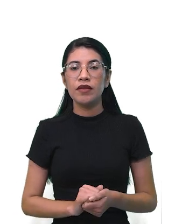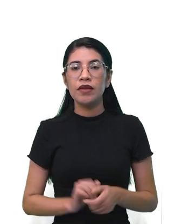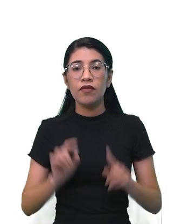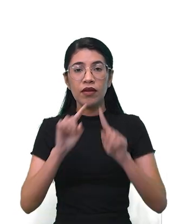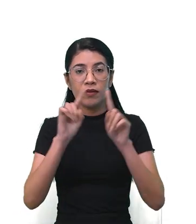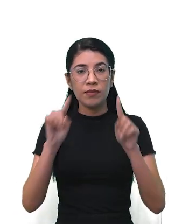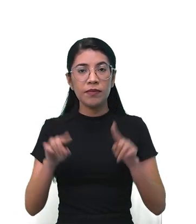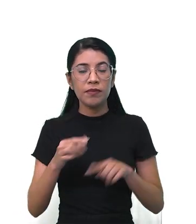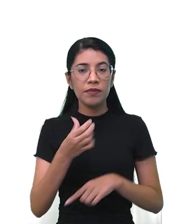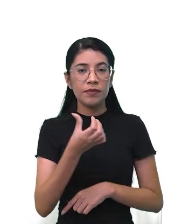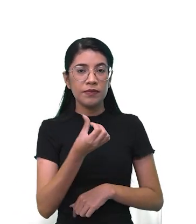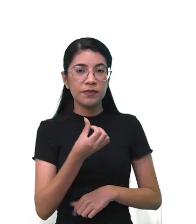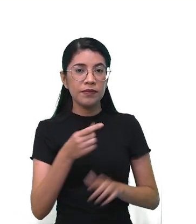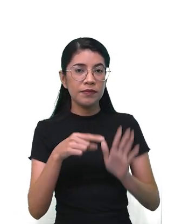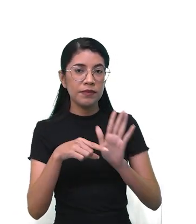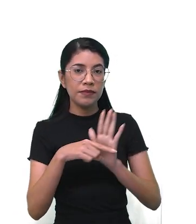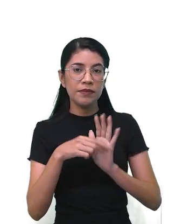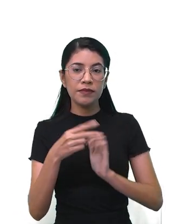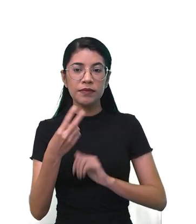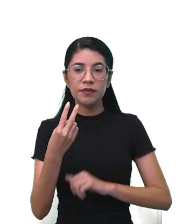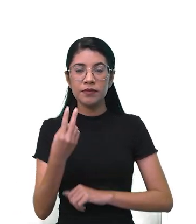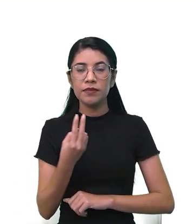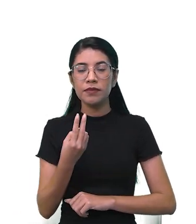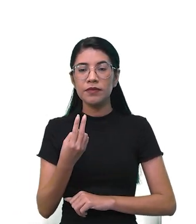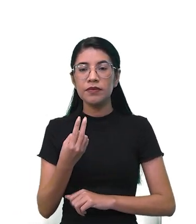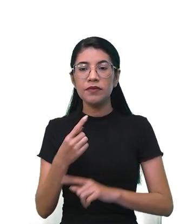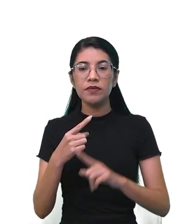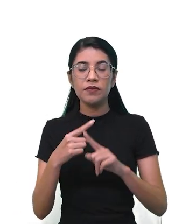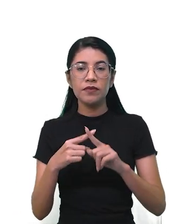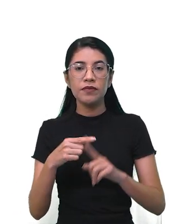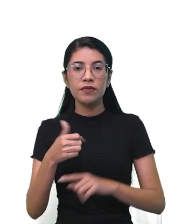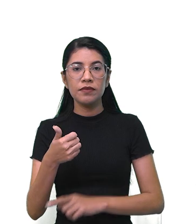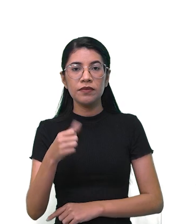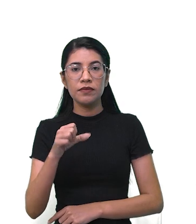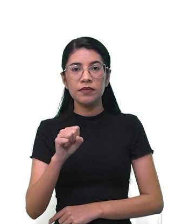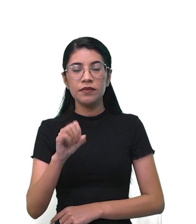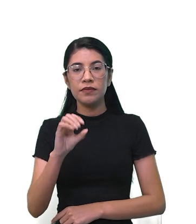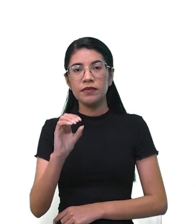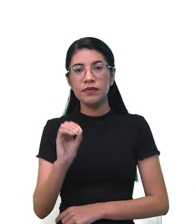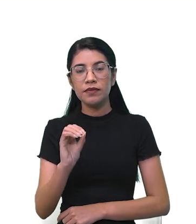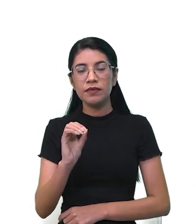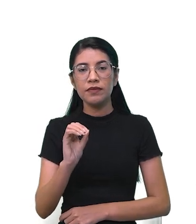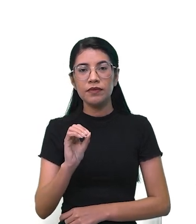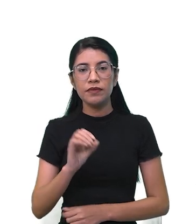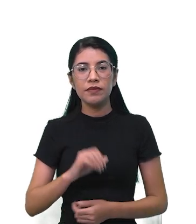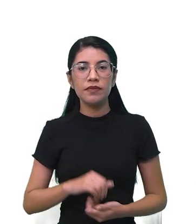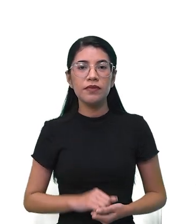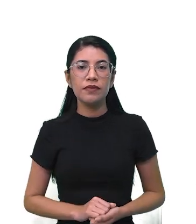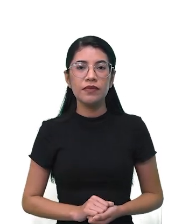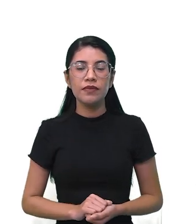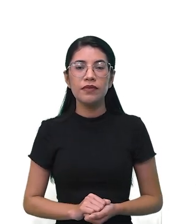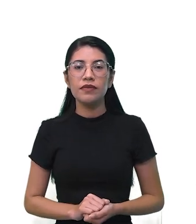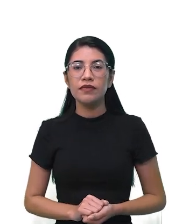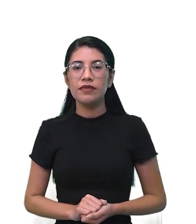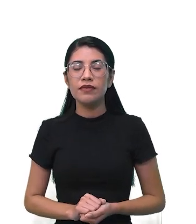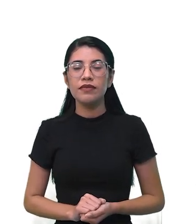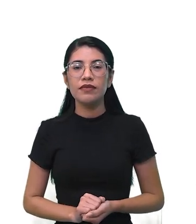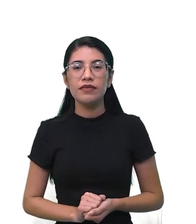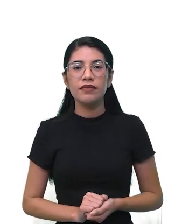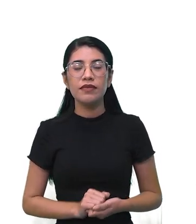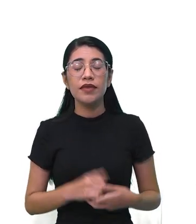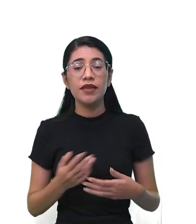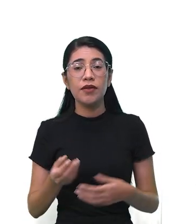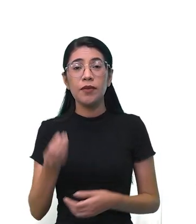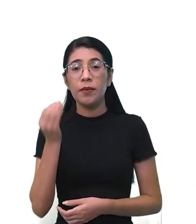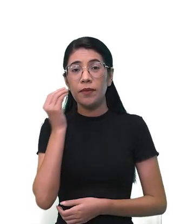entre parênteses, né? 6 menos 2 vezes 180 graus. Então, observa